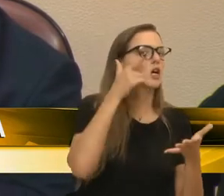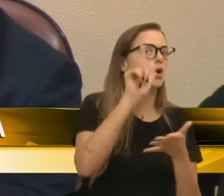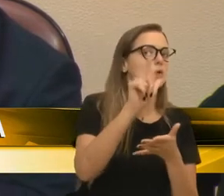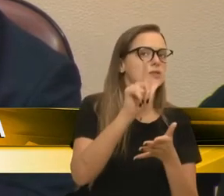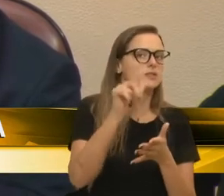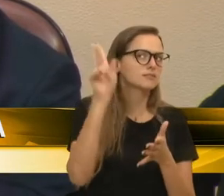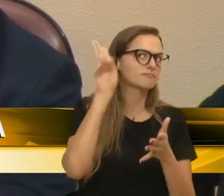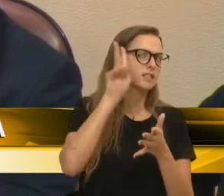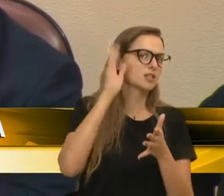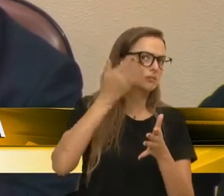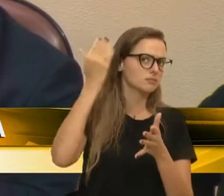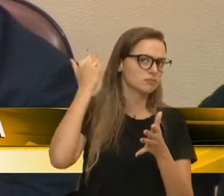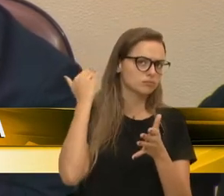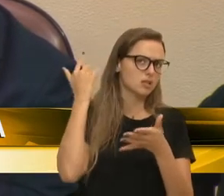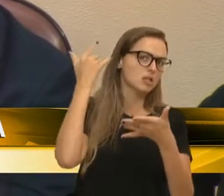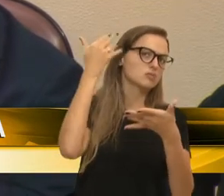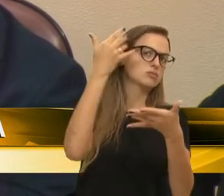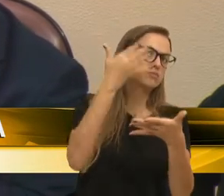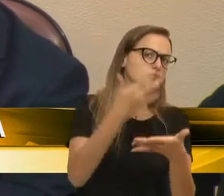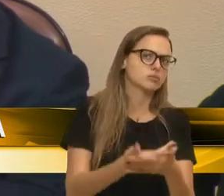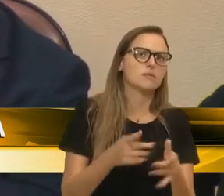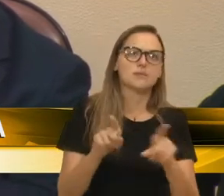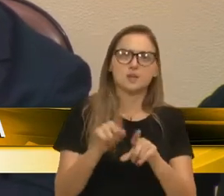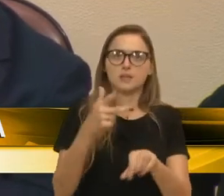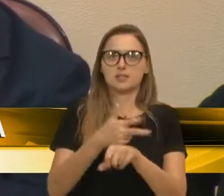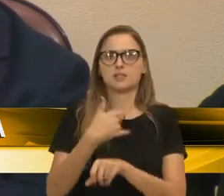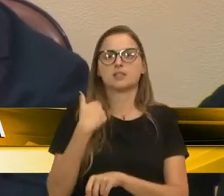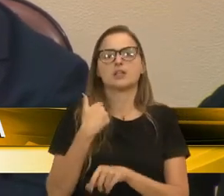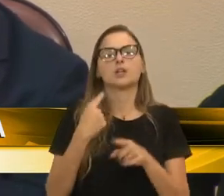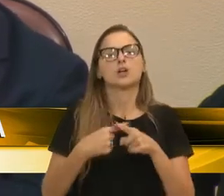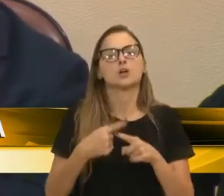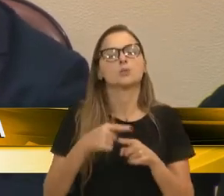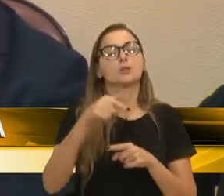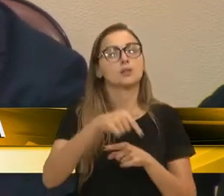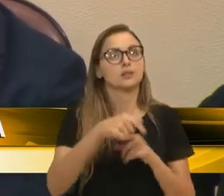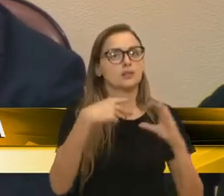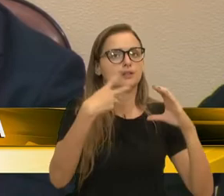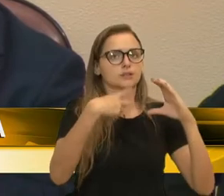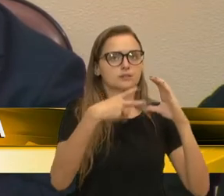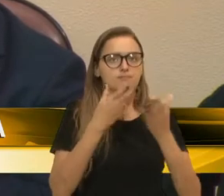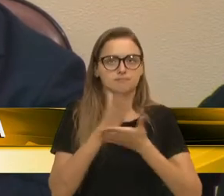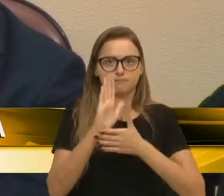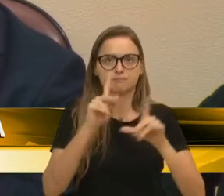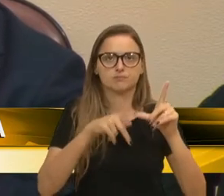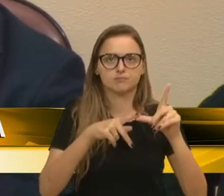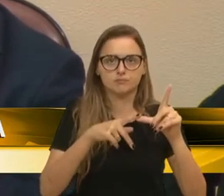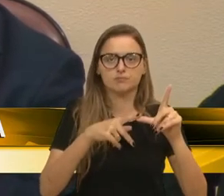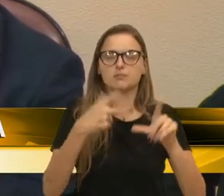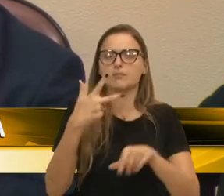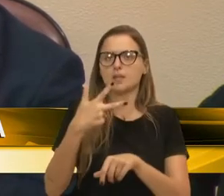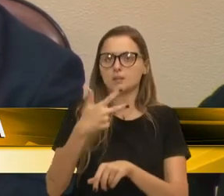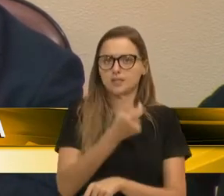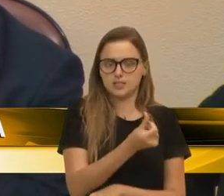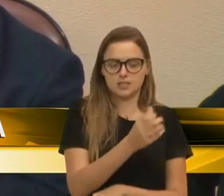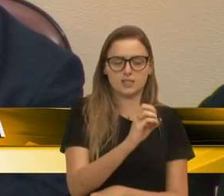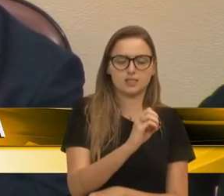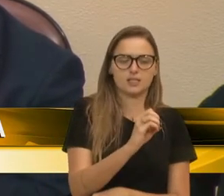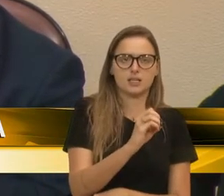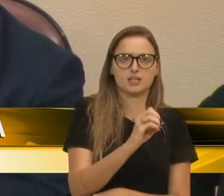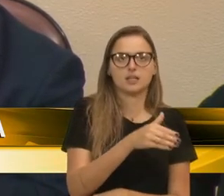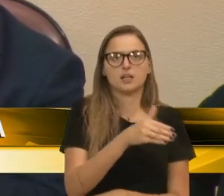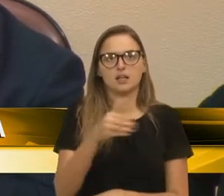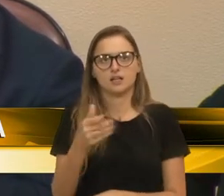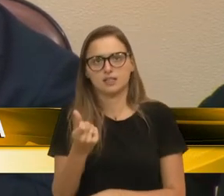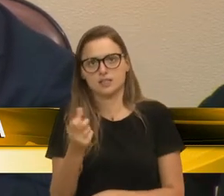de pessoas menos favorecidas, inclusive dos idosos, porque essa casa aqui aprovou passe livre para idosos de 65 anos,